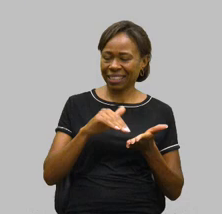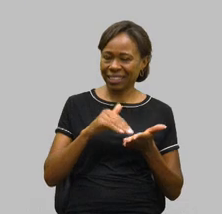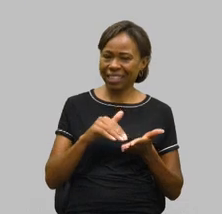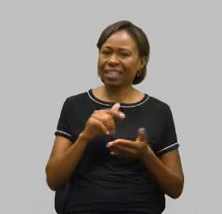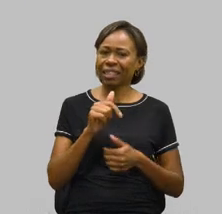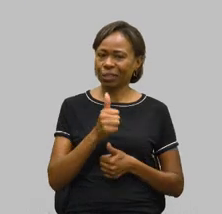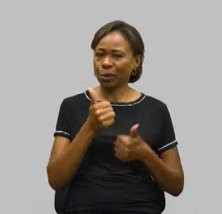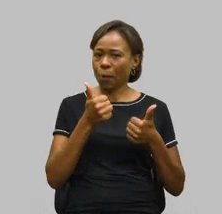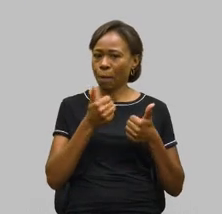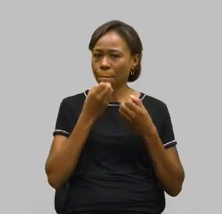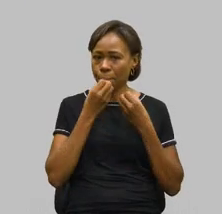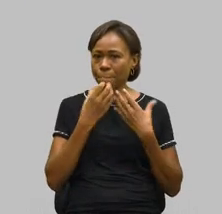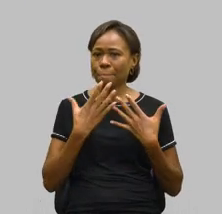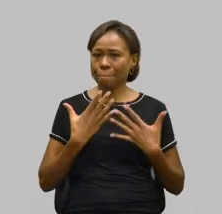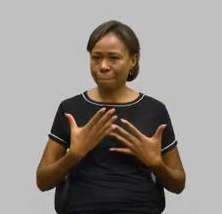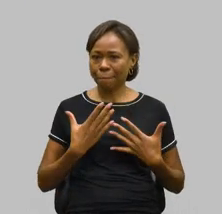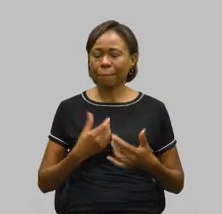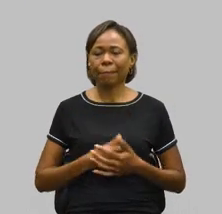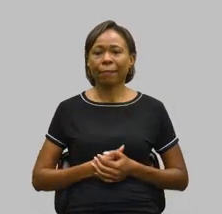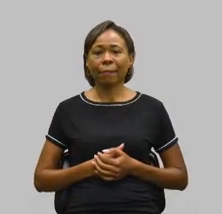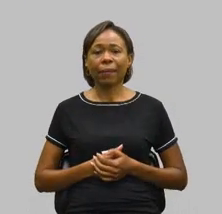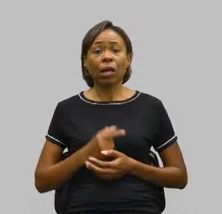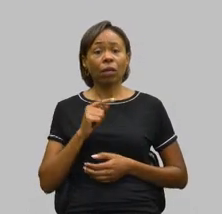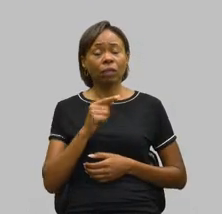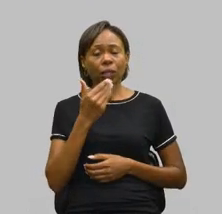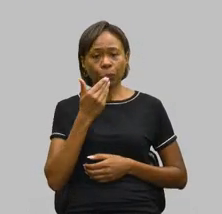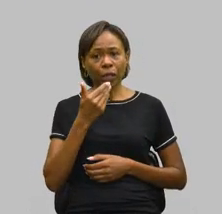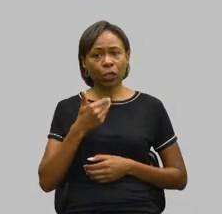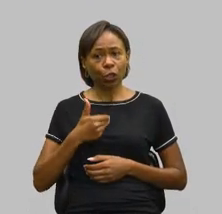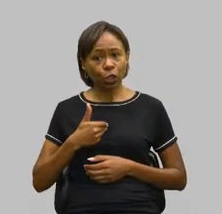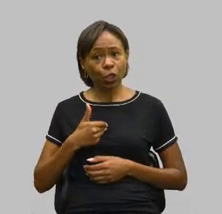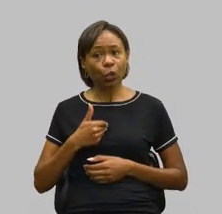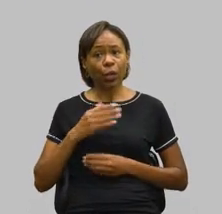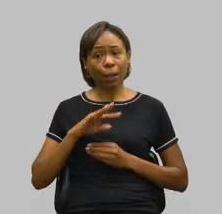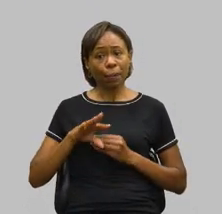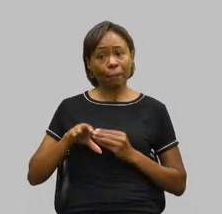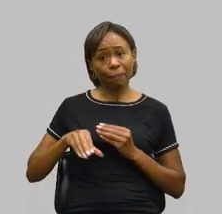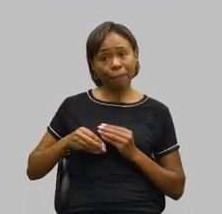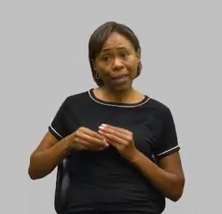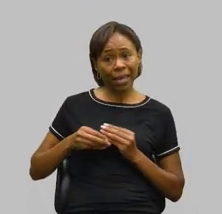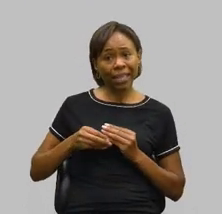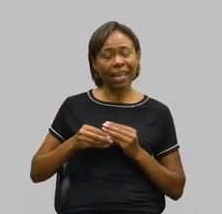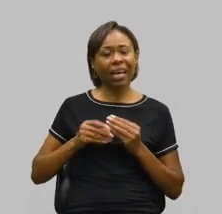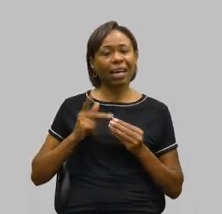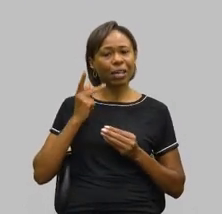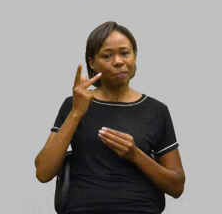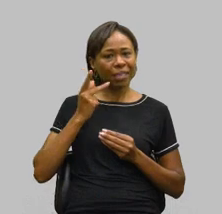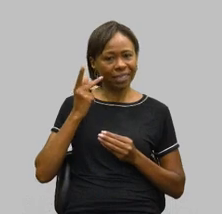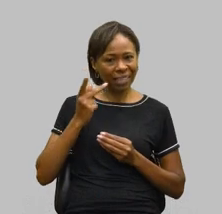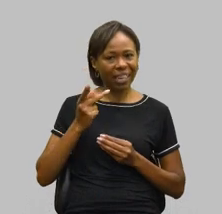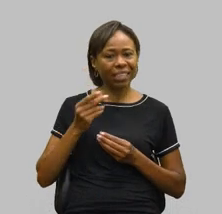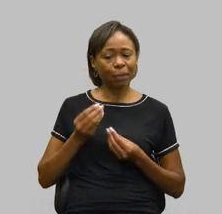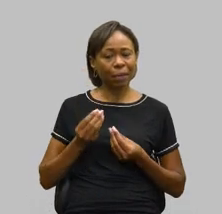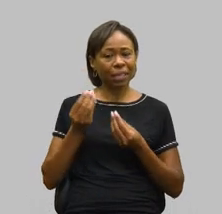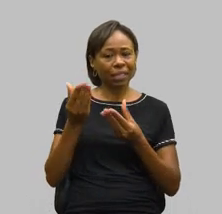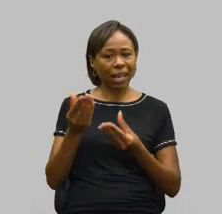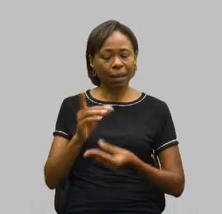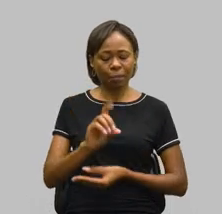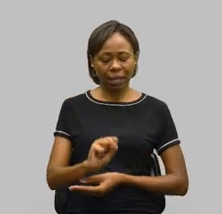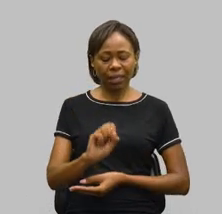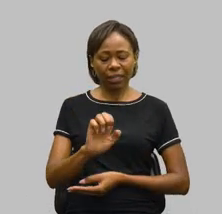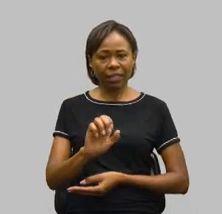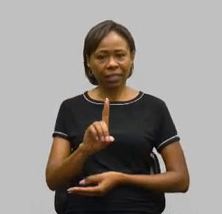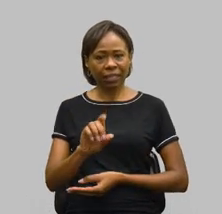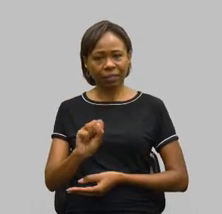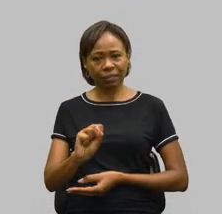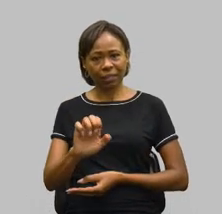mãos você nos nos pediu emendas parlamentares eh paraa cedes eu não tenho dúvidas que